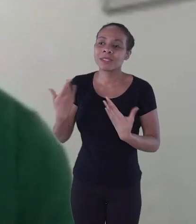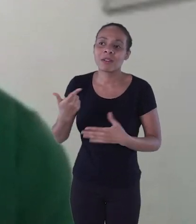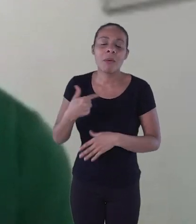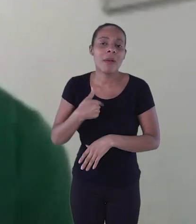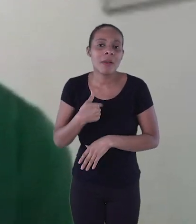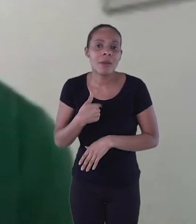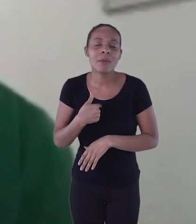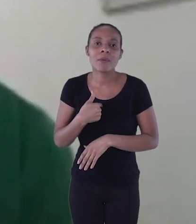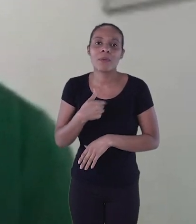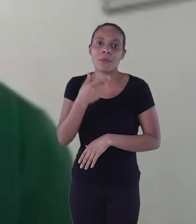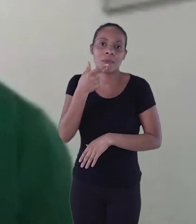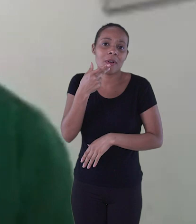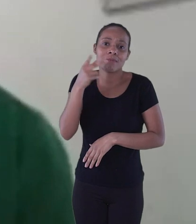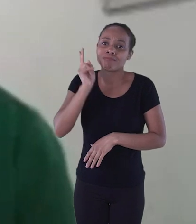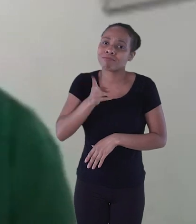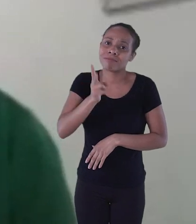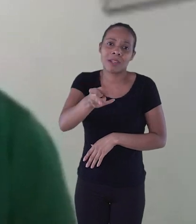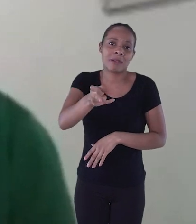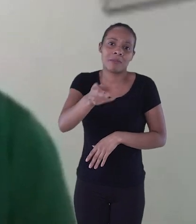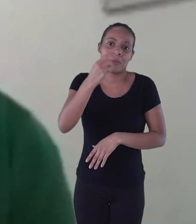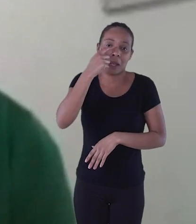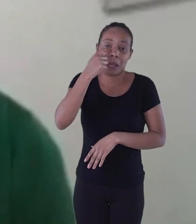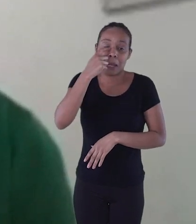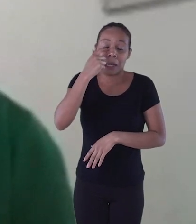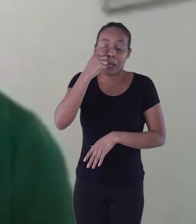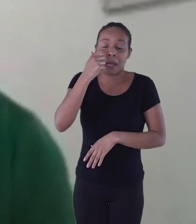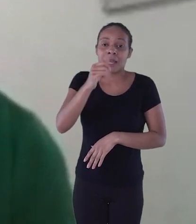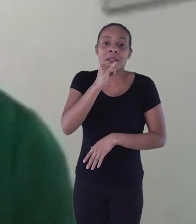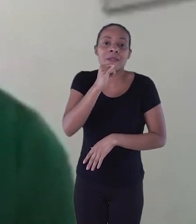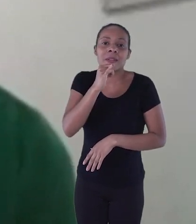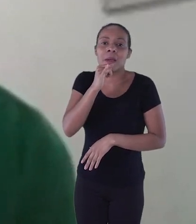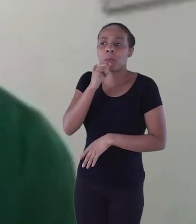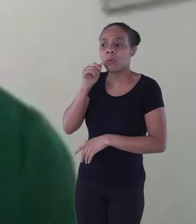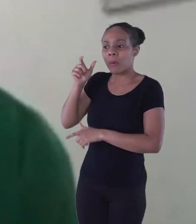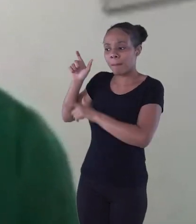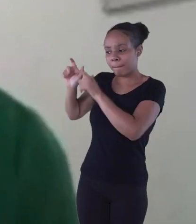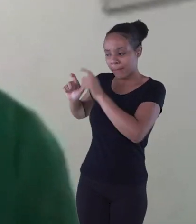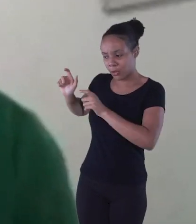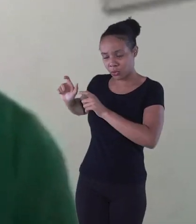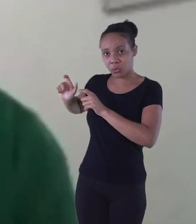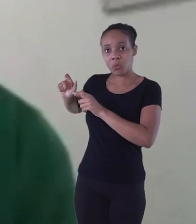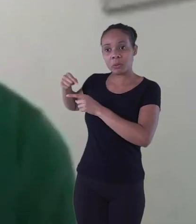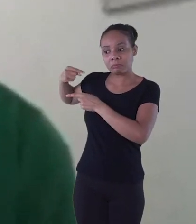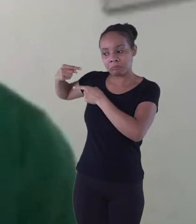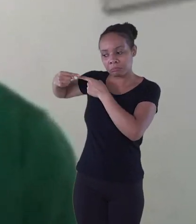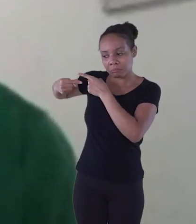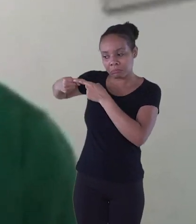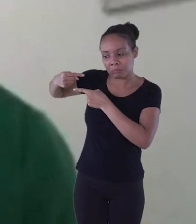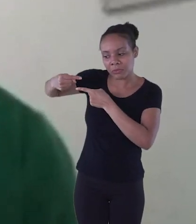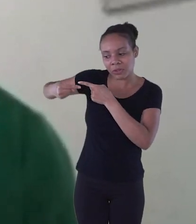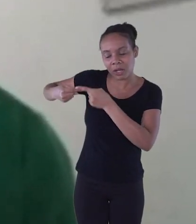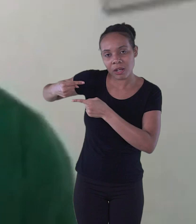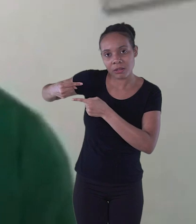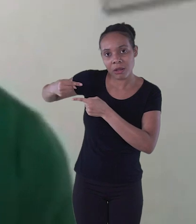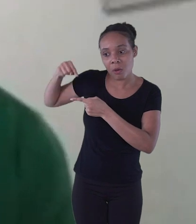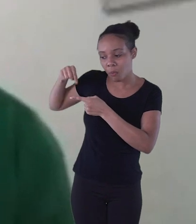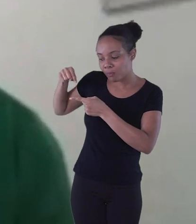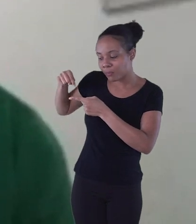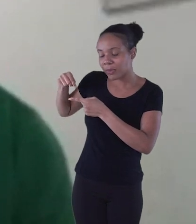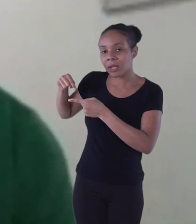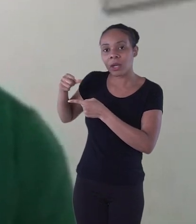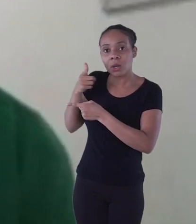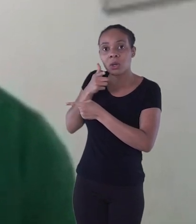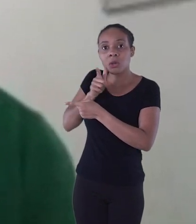foi filha da segunda geração de libertos, portanto, gente que conviveu com seus pais, que conviveram com libertos,